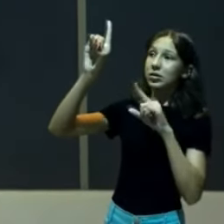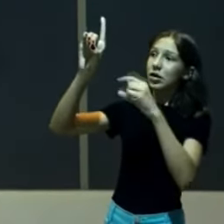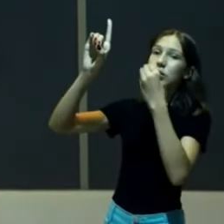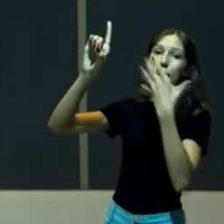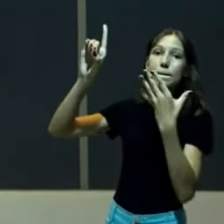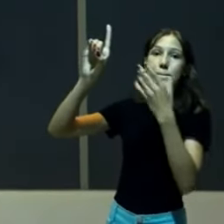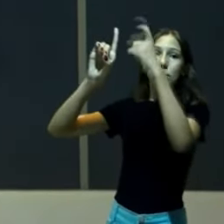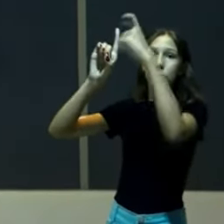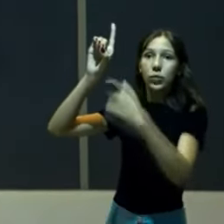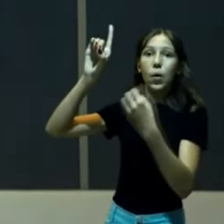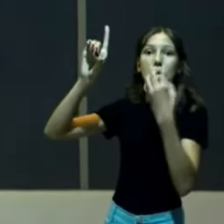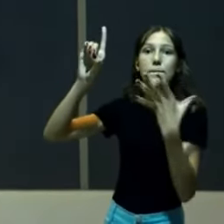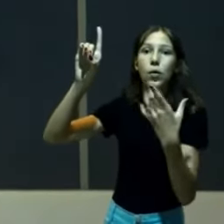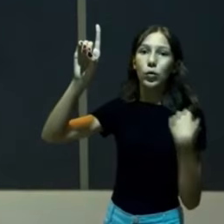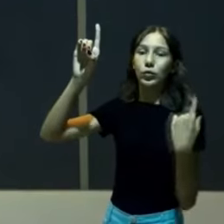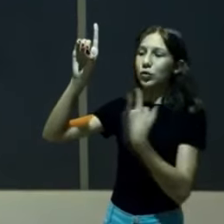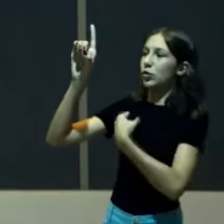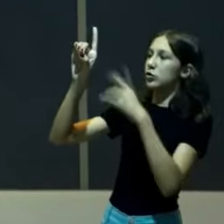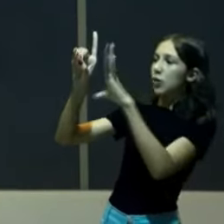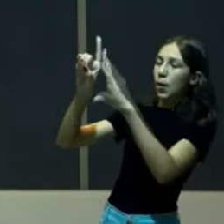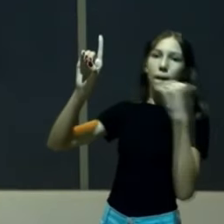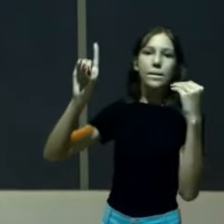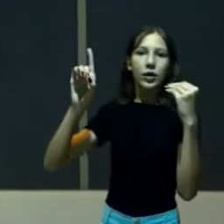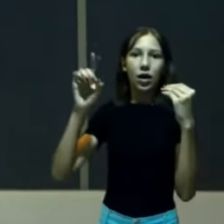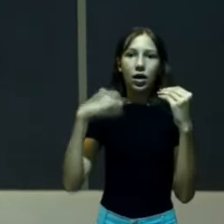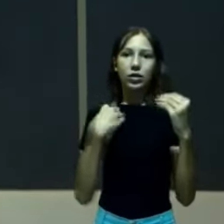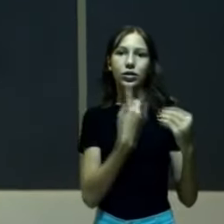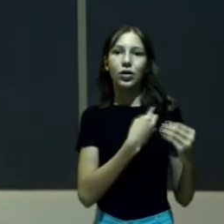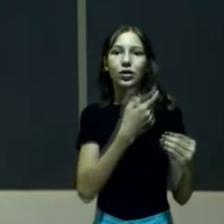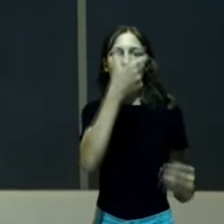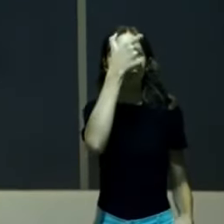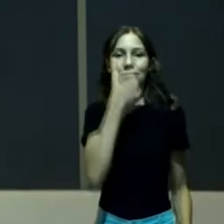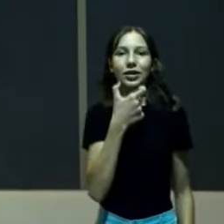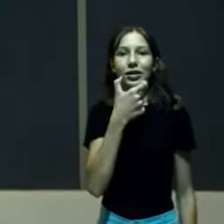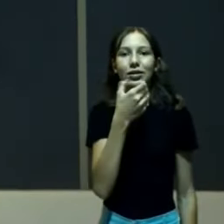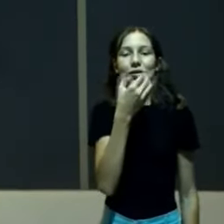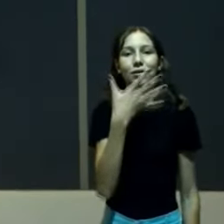aqui, já passei 2 minutos. A maior prova de generosidade,